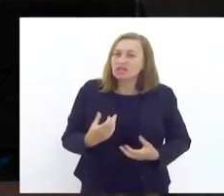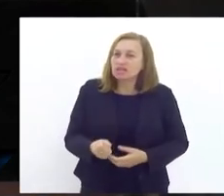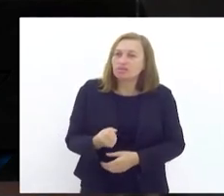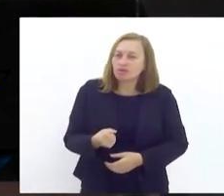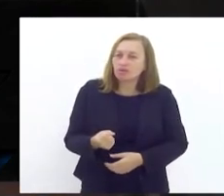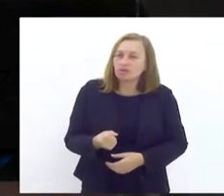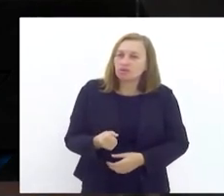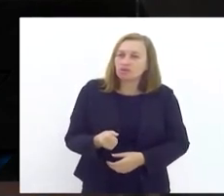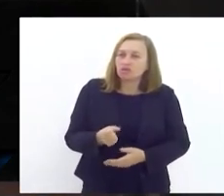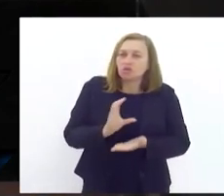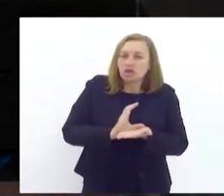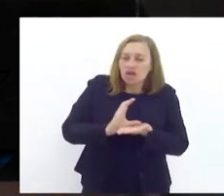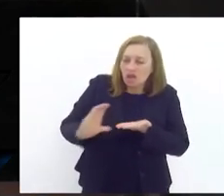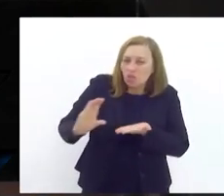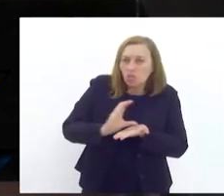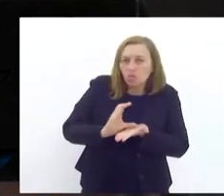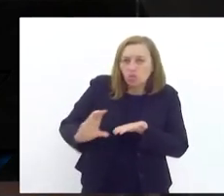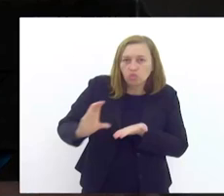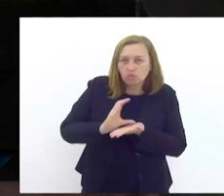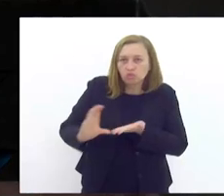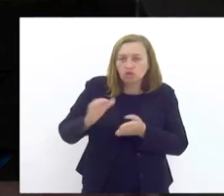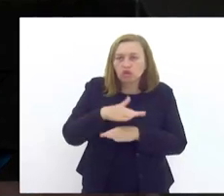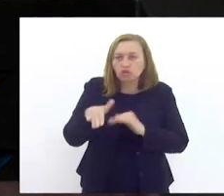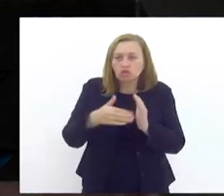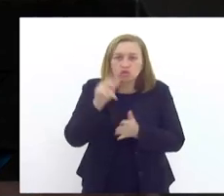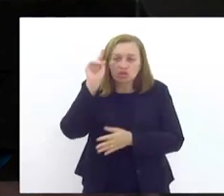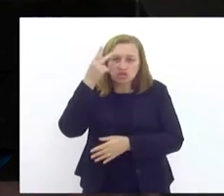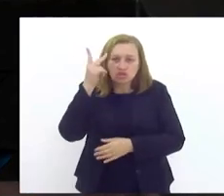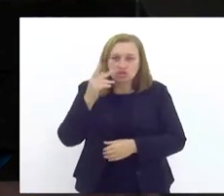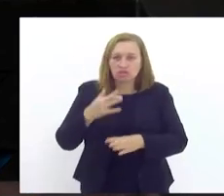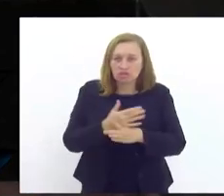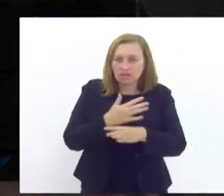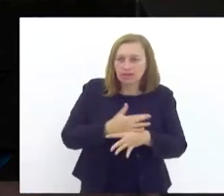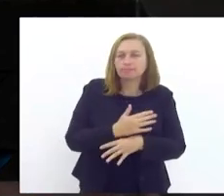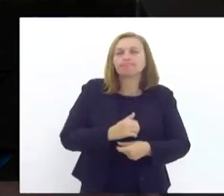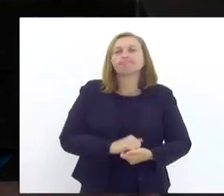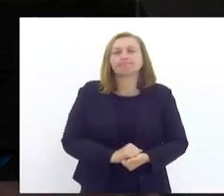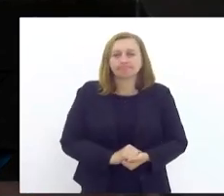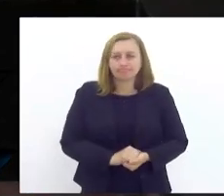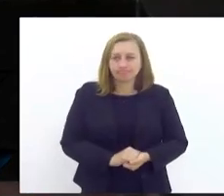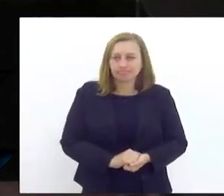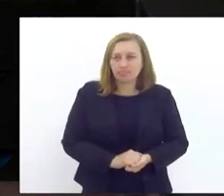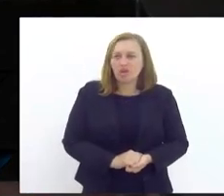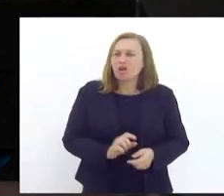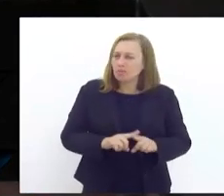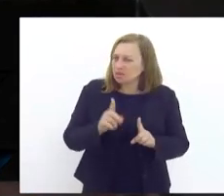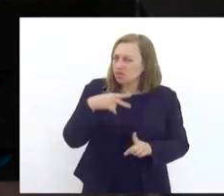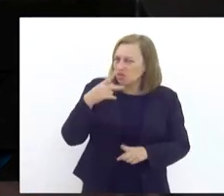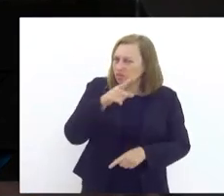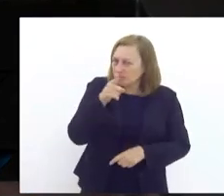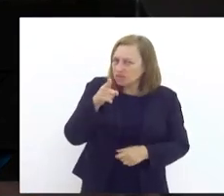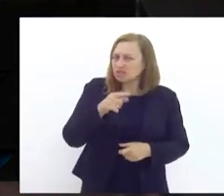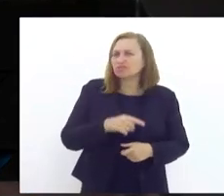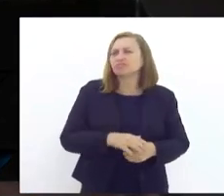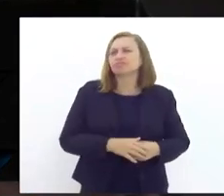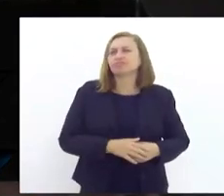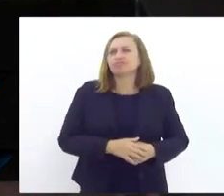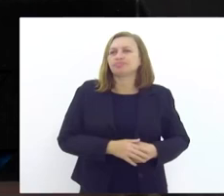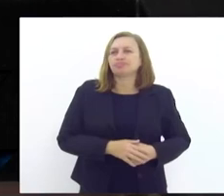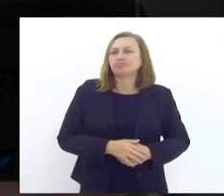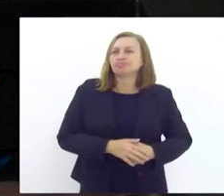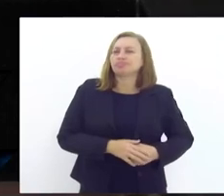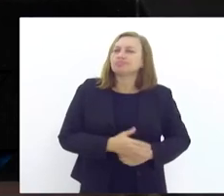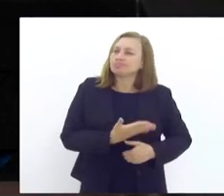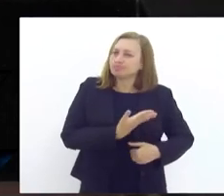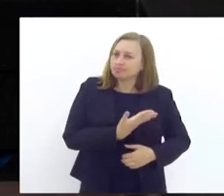tanto recurso em toda a história da cidade mas eu vou dizer para você para você